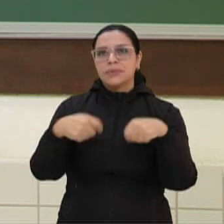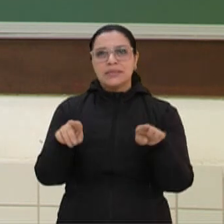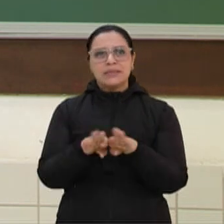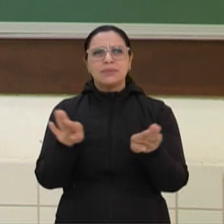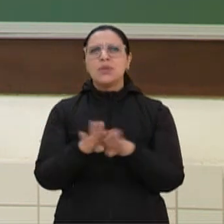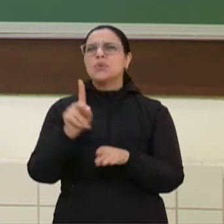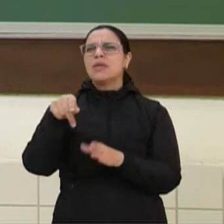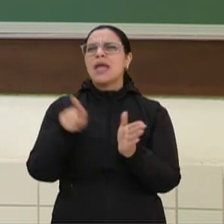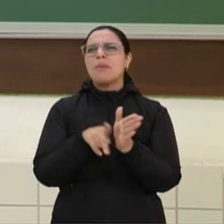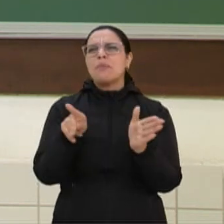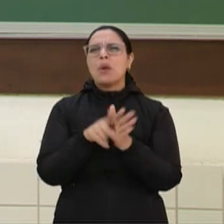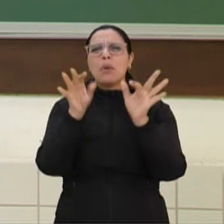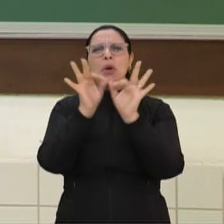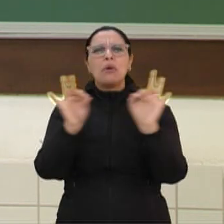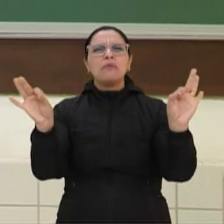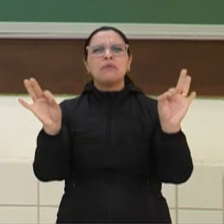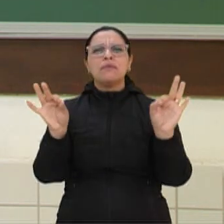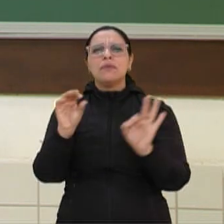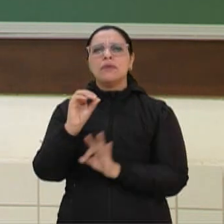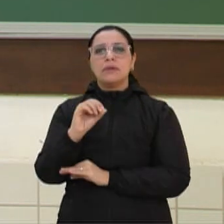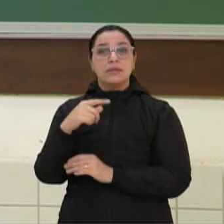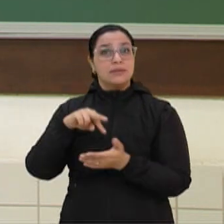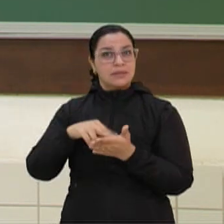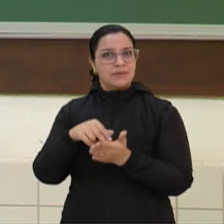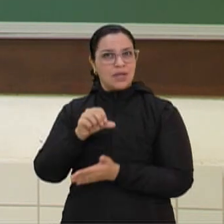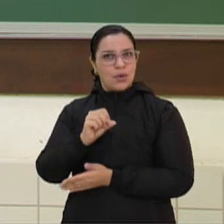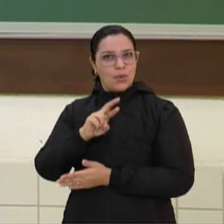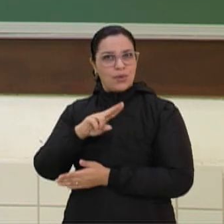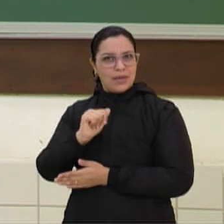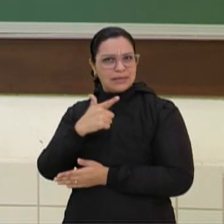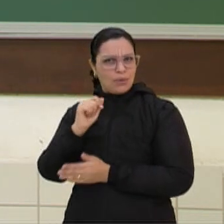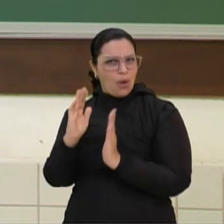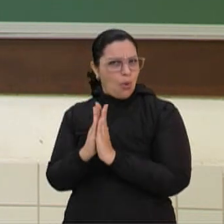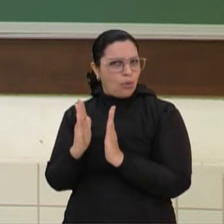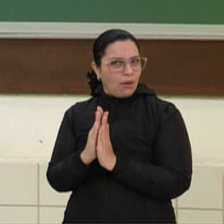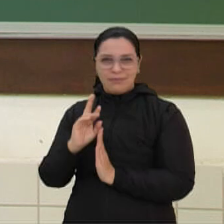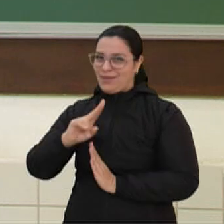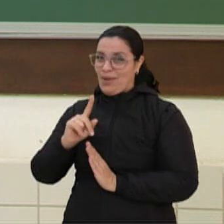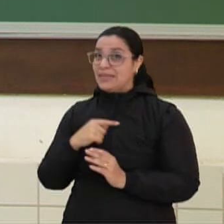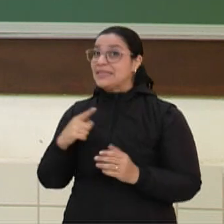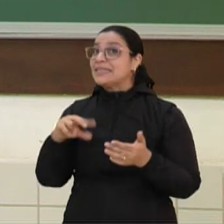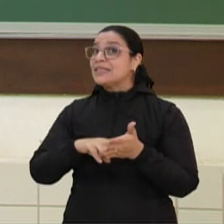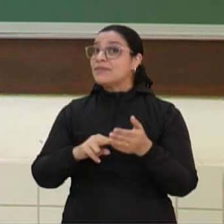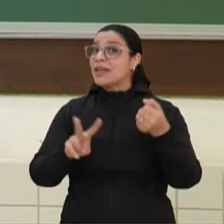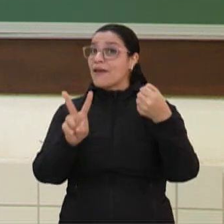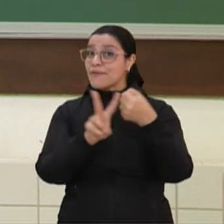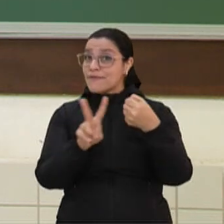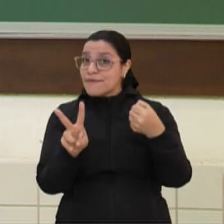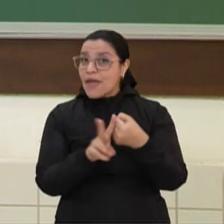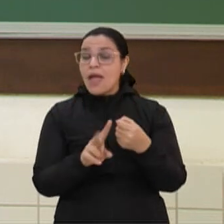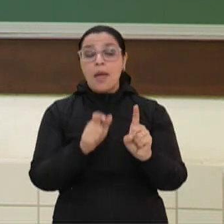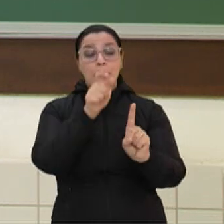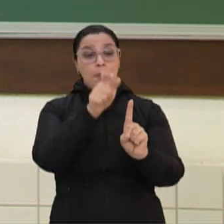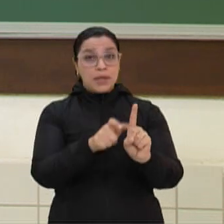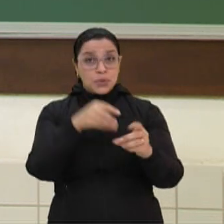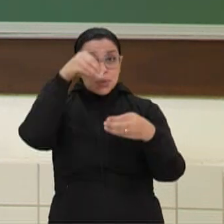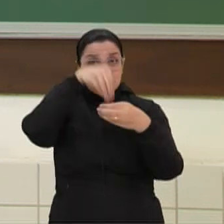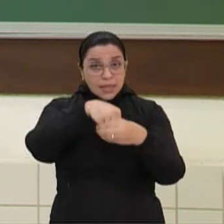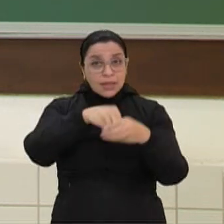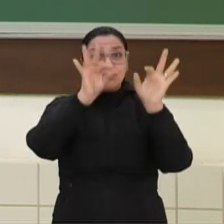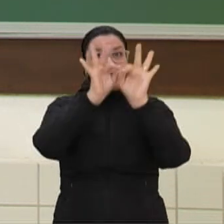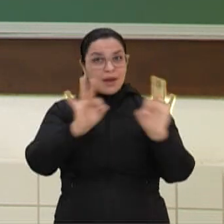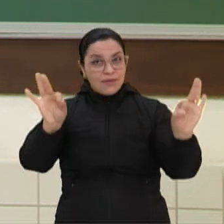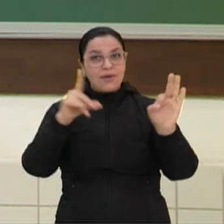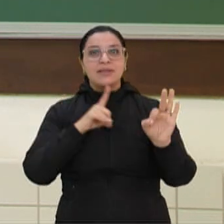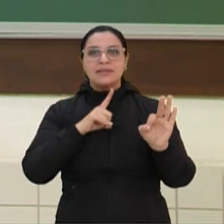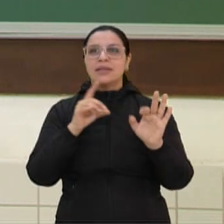Professor, o que é oração que eu esqueci? Oração é quando eu tenho um verbo, quando eu tenho um sujeito, ok?